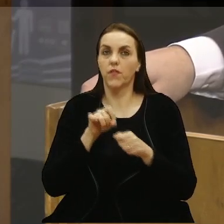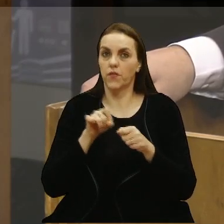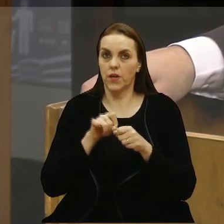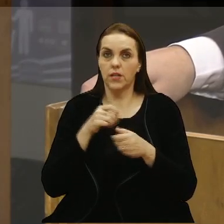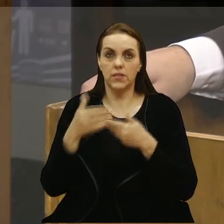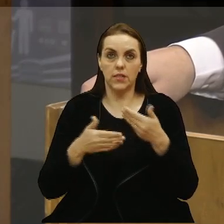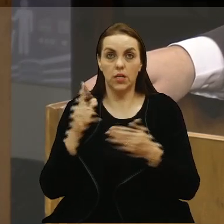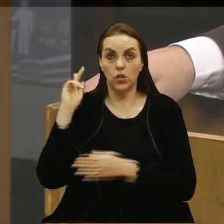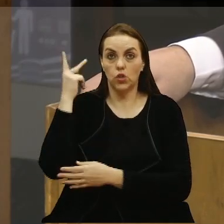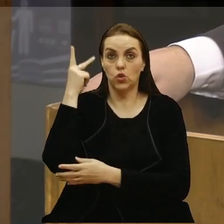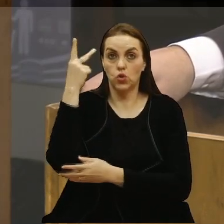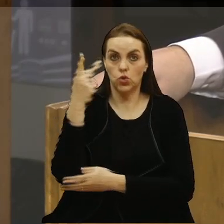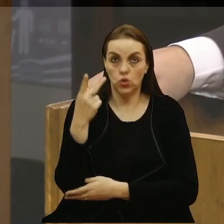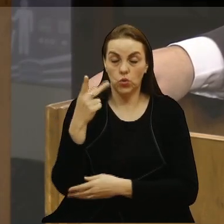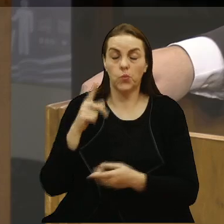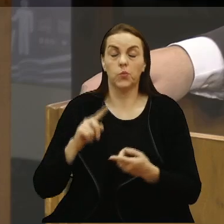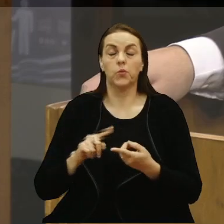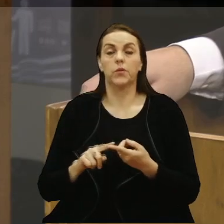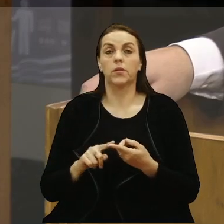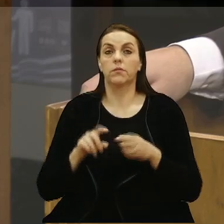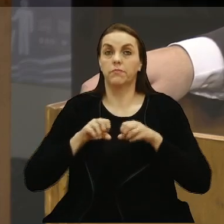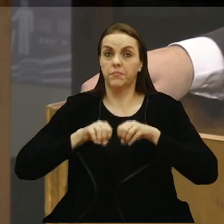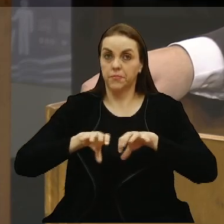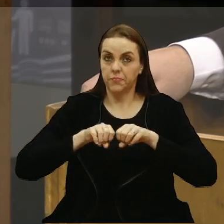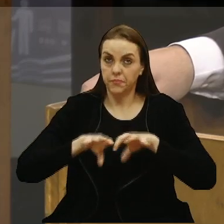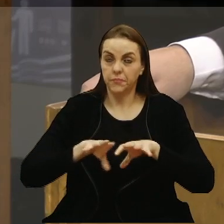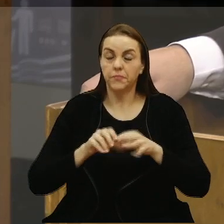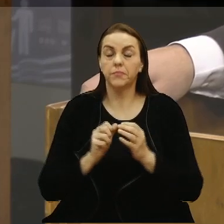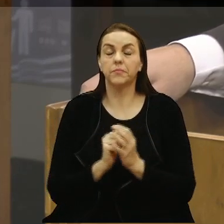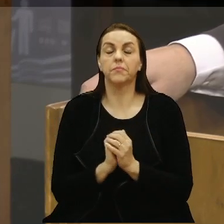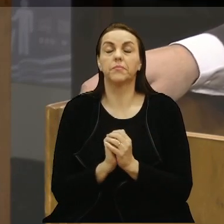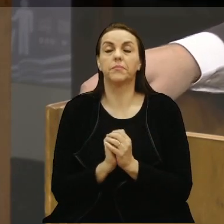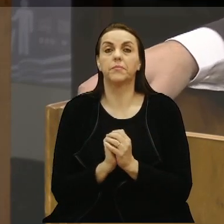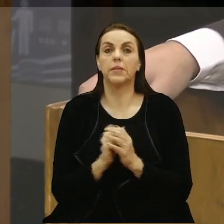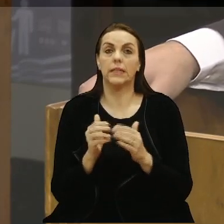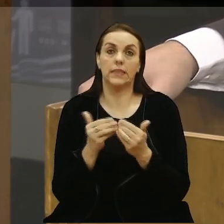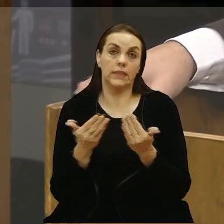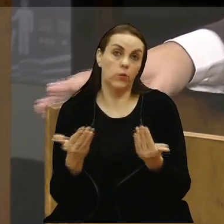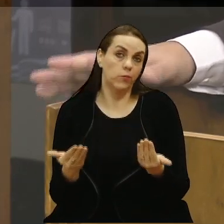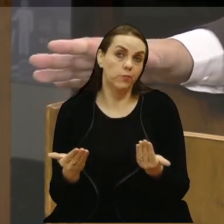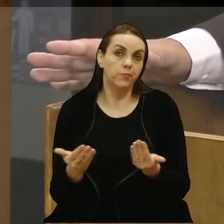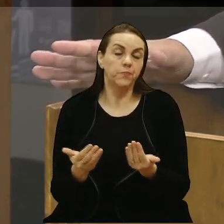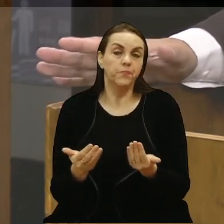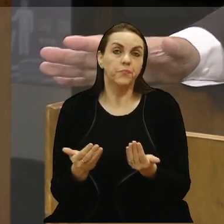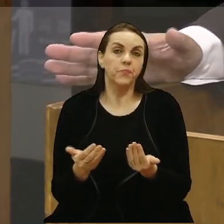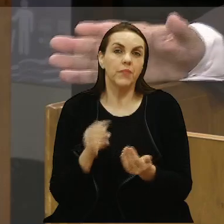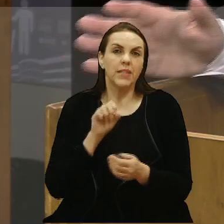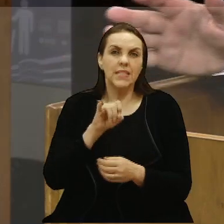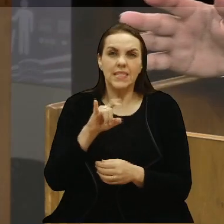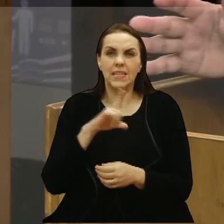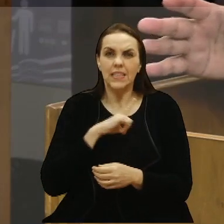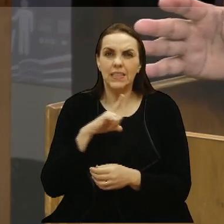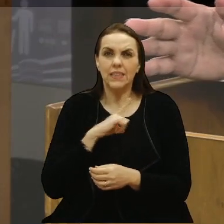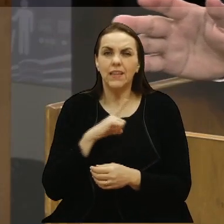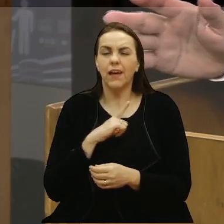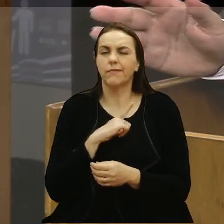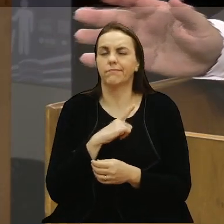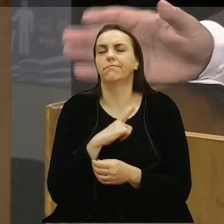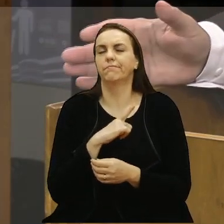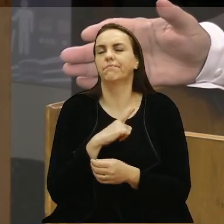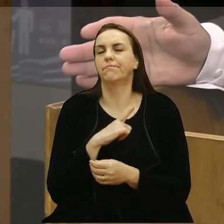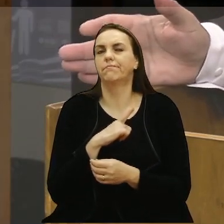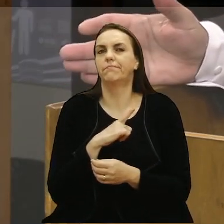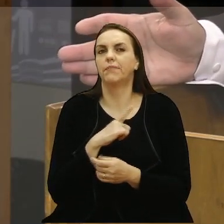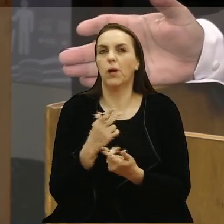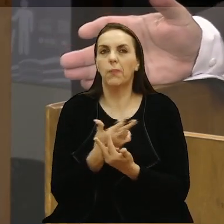como historiador, como educador. Então, se tem uma coisa que nós não